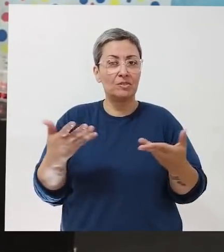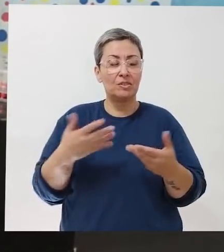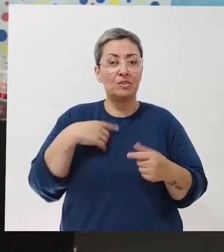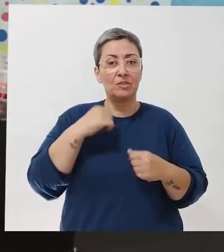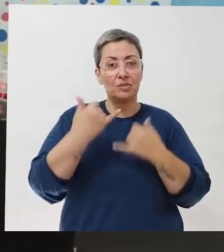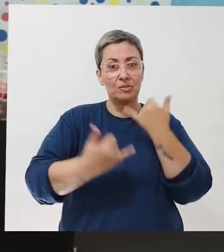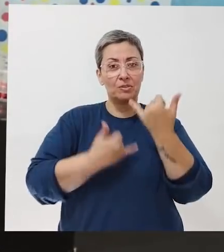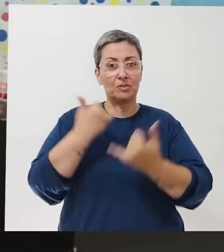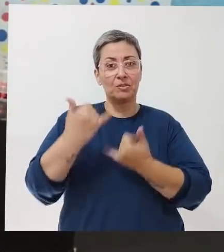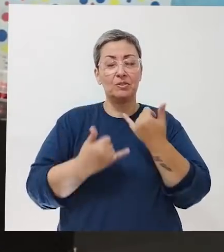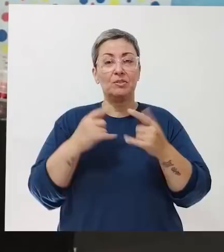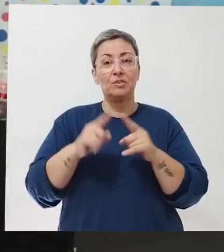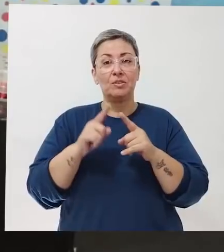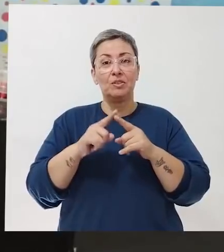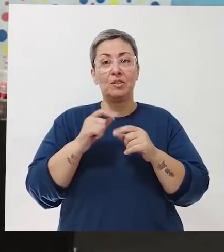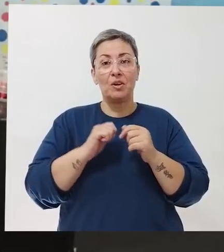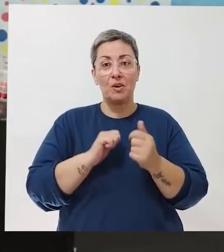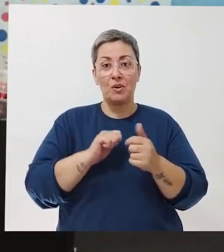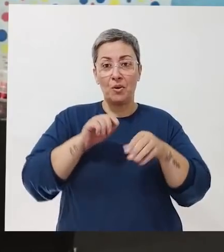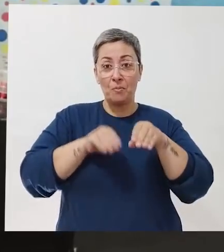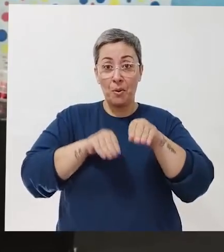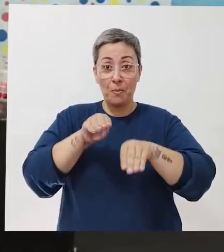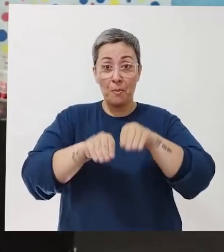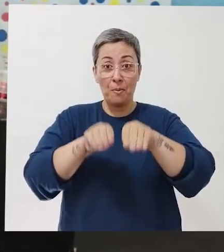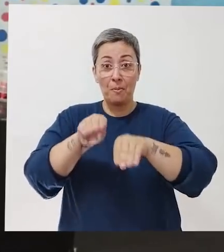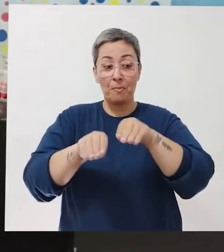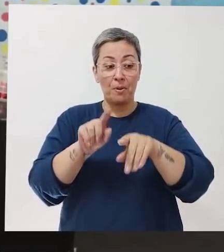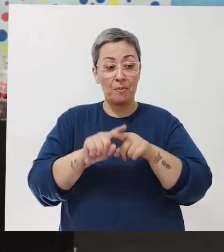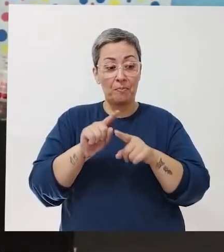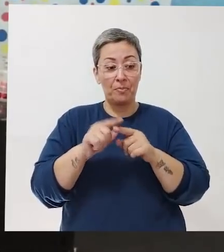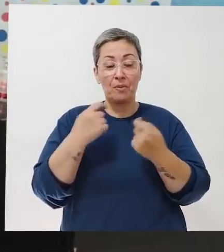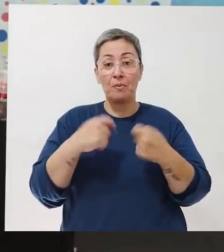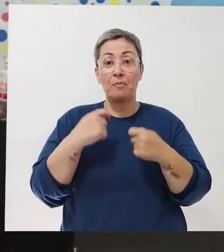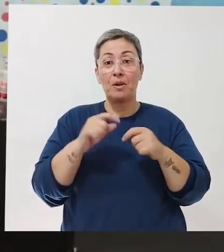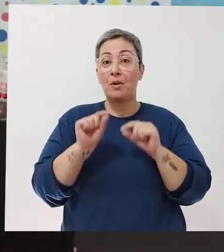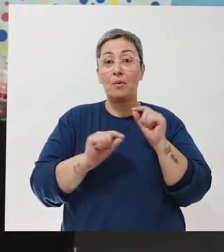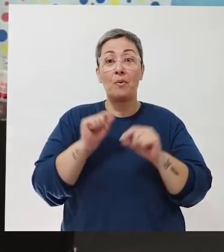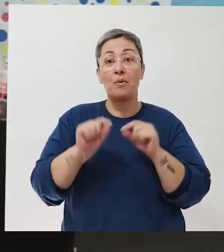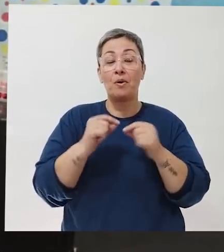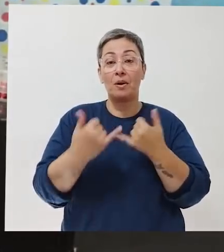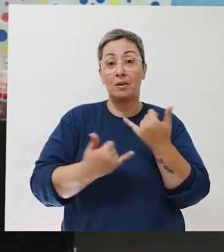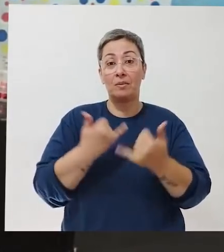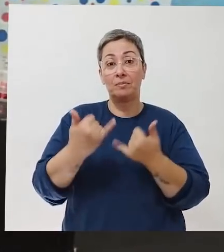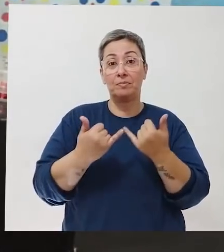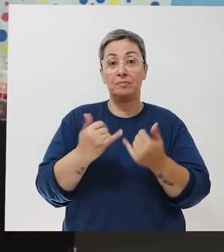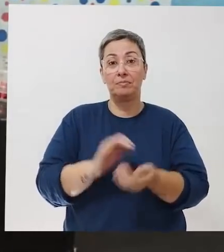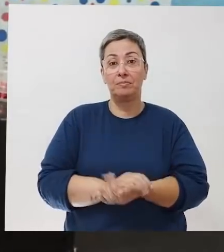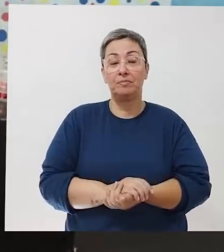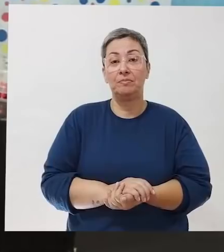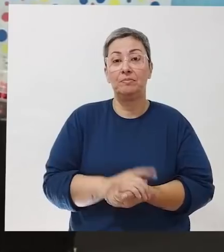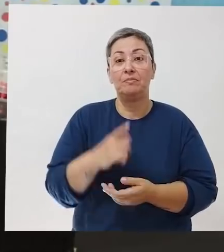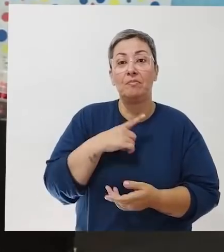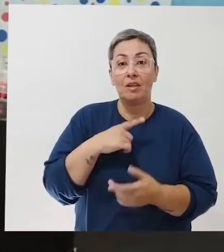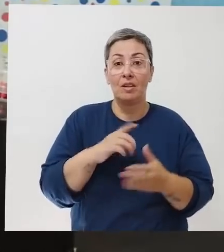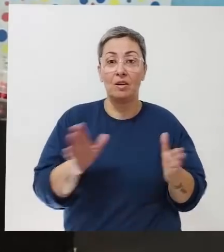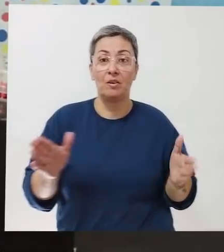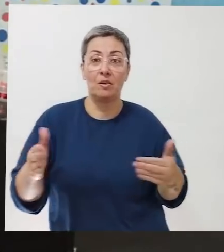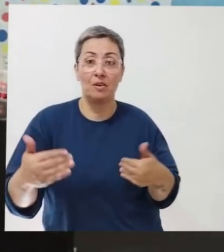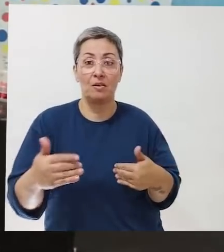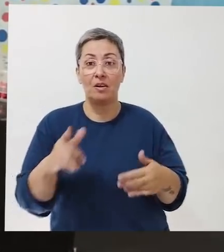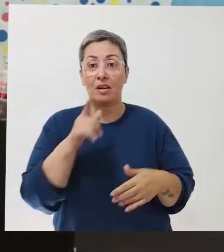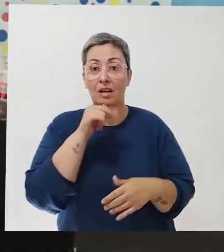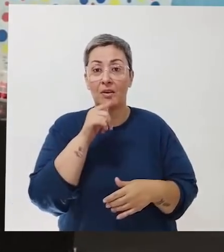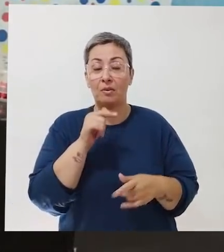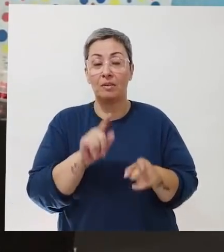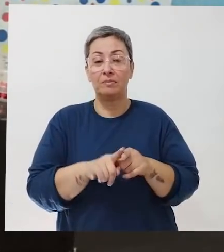com uma brincadeira da corrida da esponja. O que vamos precisar para esta brincadeira? Ter um recipiente